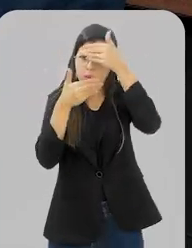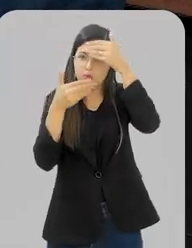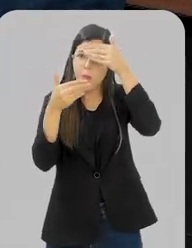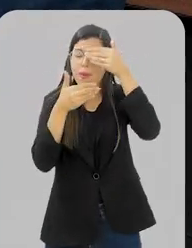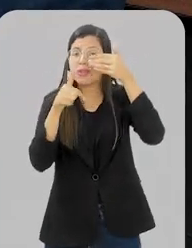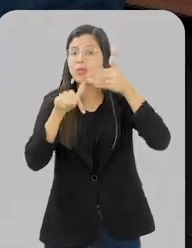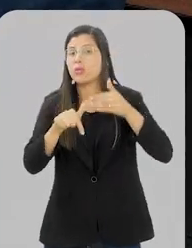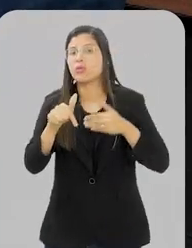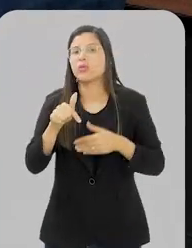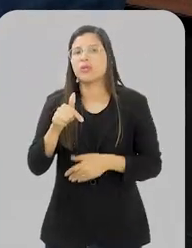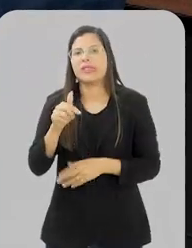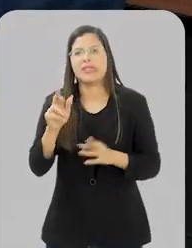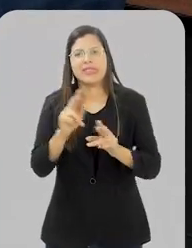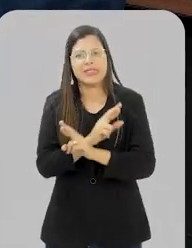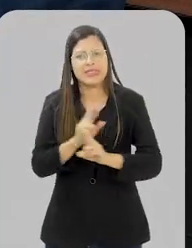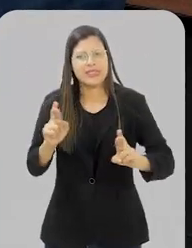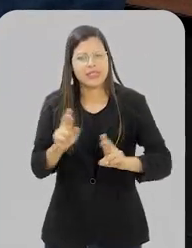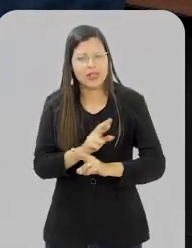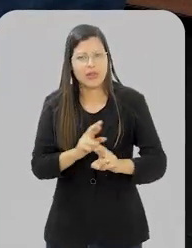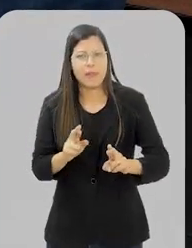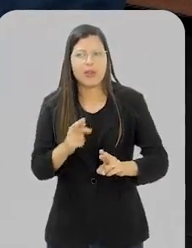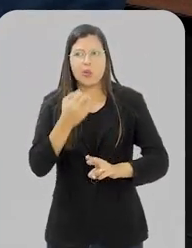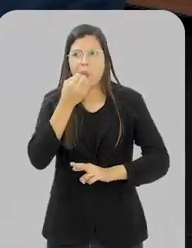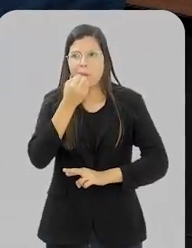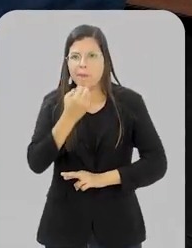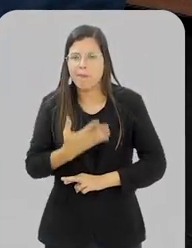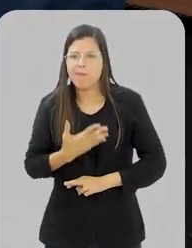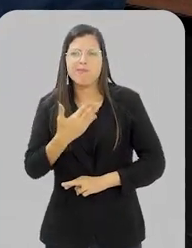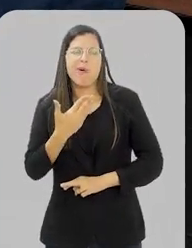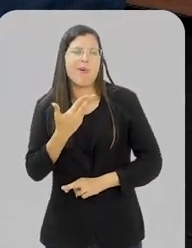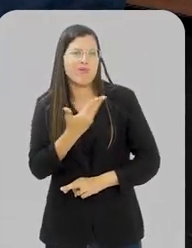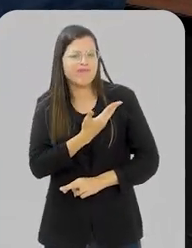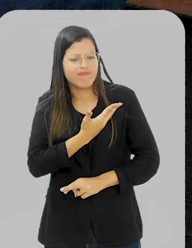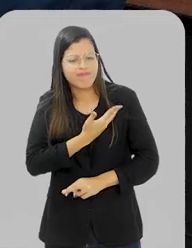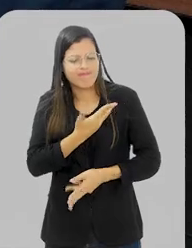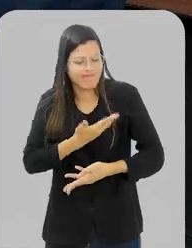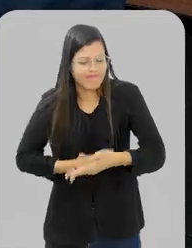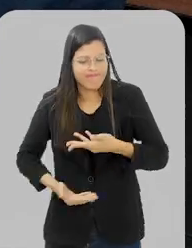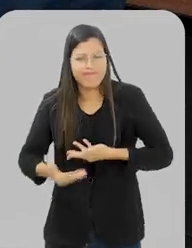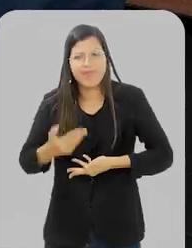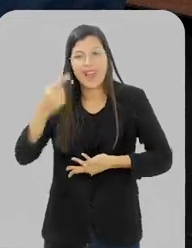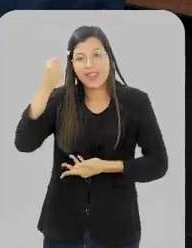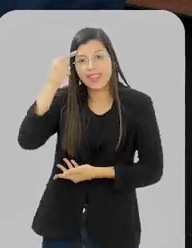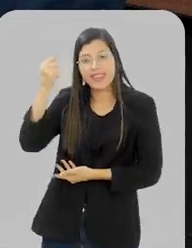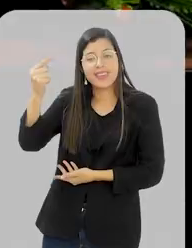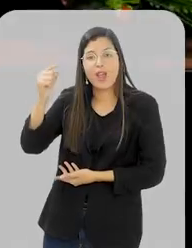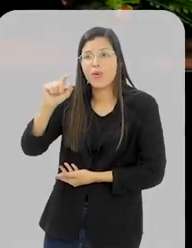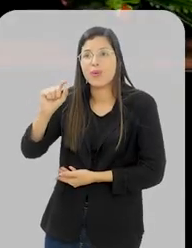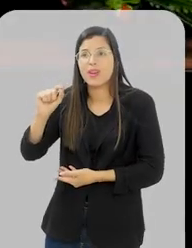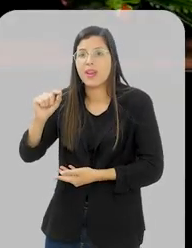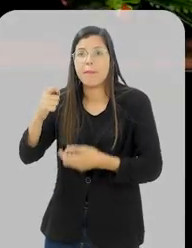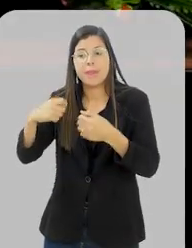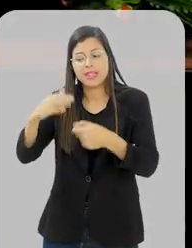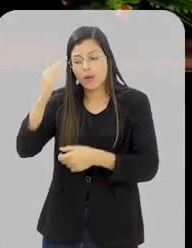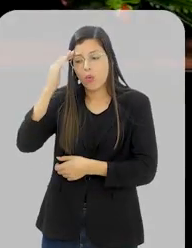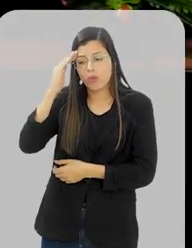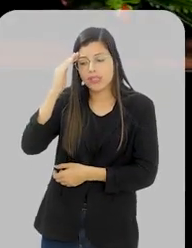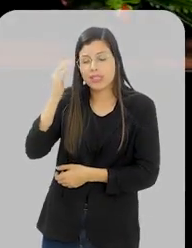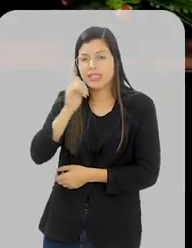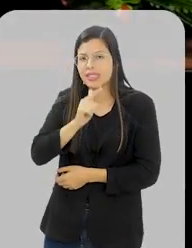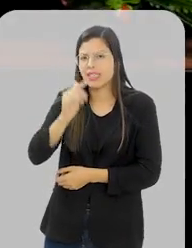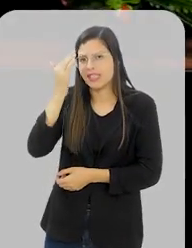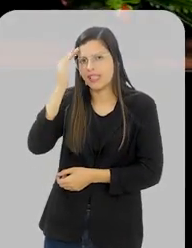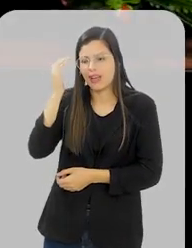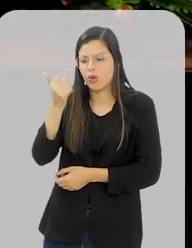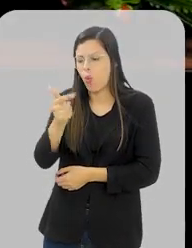relacionamento a a eh muito muito muito bom amistoso eh A ideia é você tem que entender o